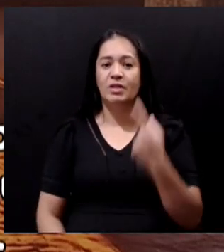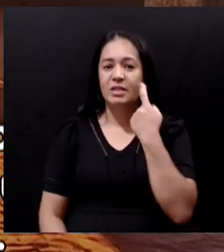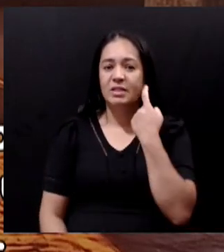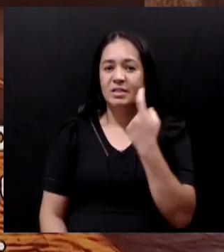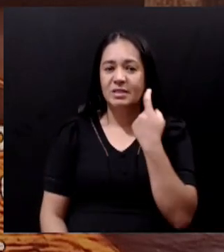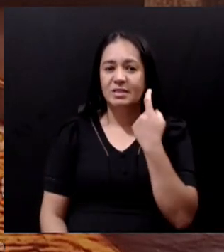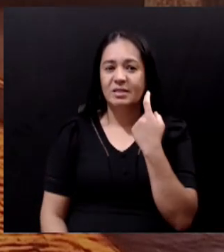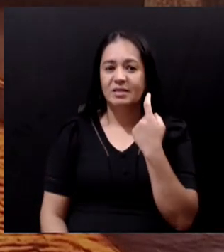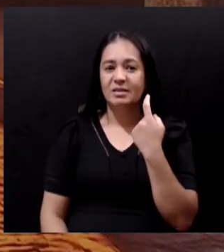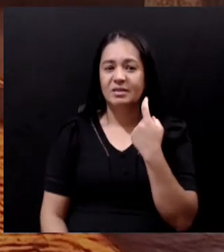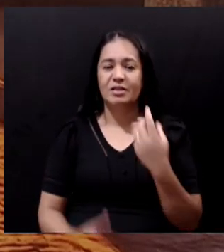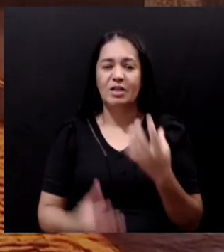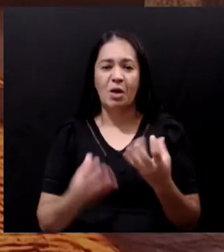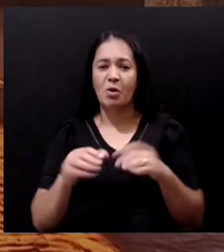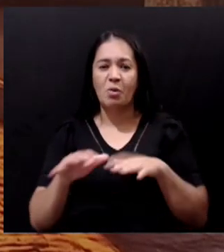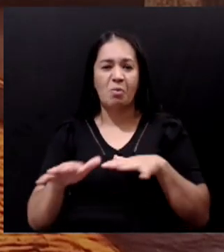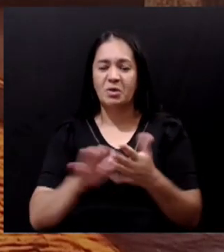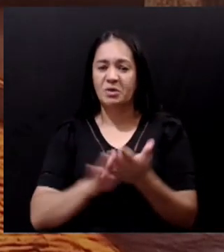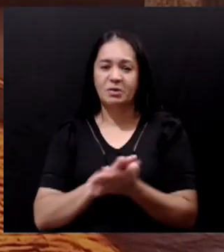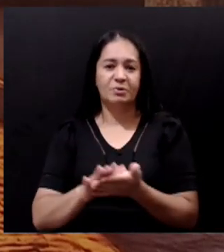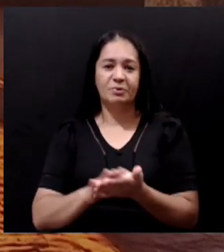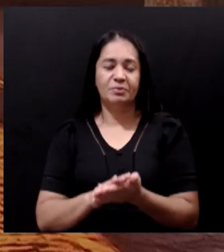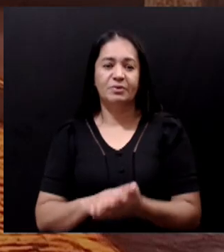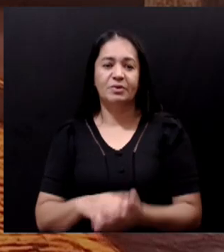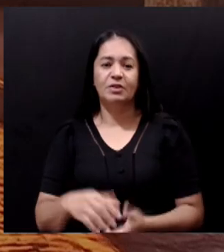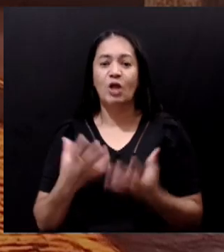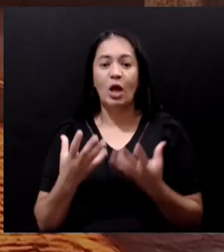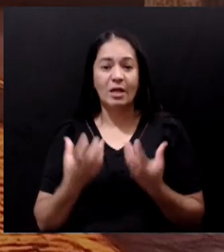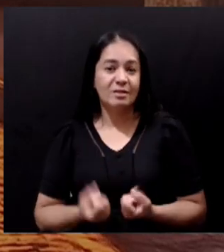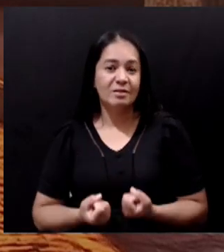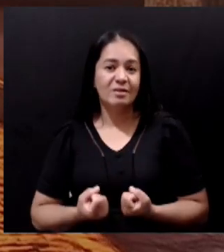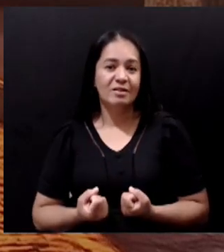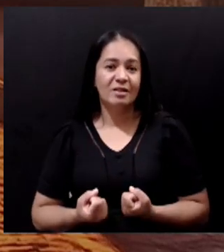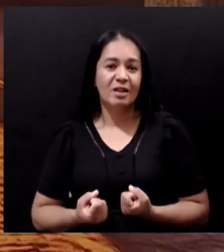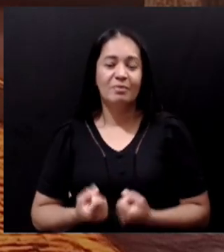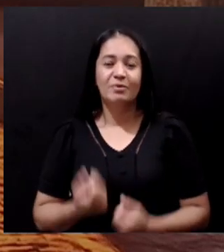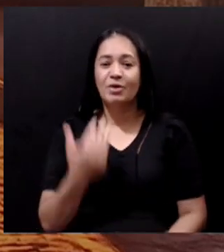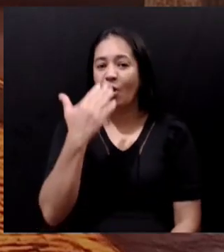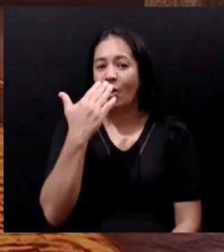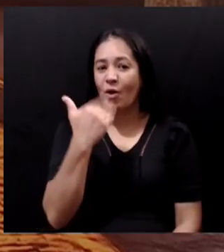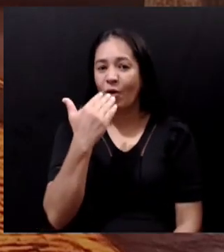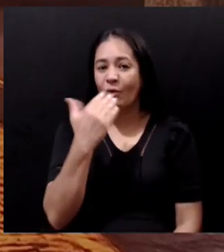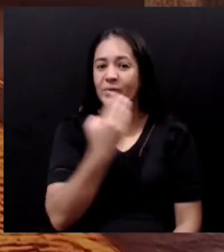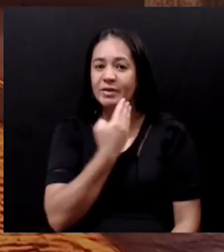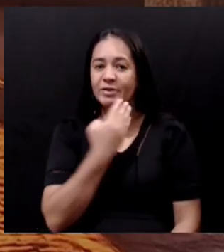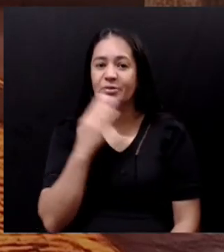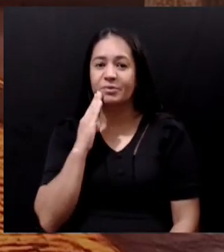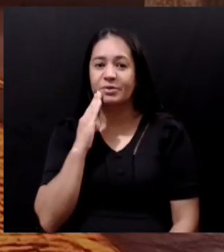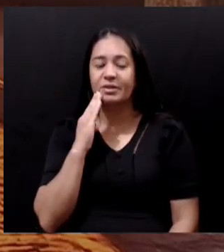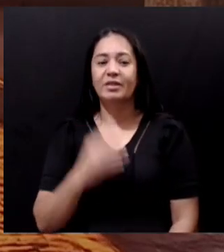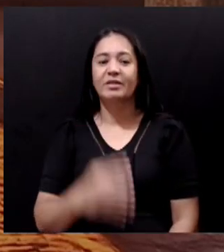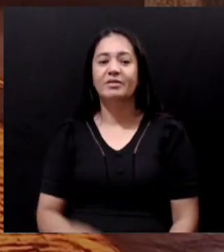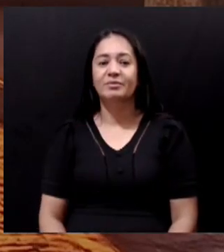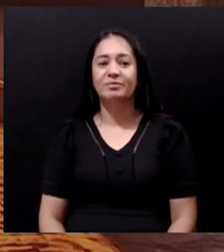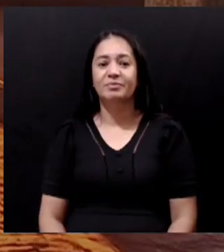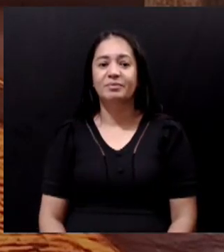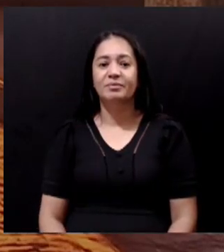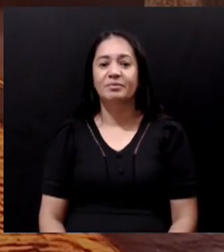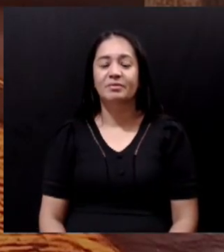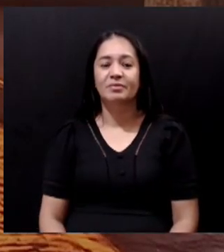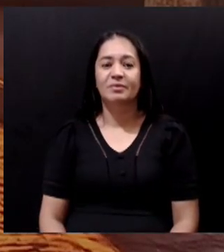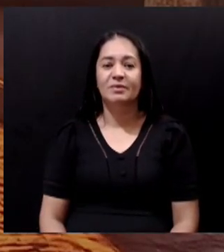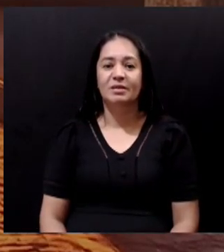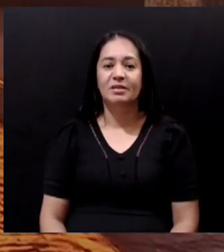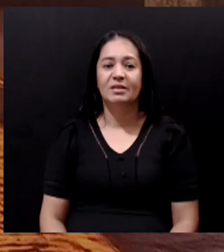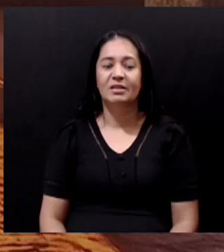movimento. Aí a gente aceitou entrar no Comida de Boteco e a gente entrou com a língua ao